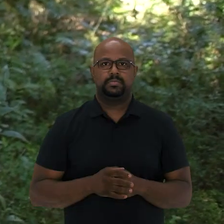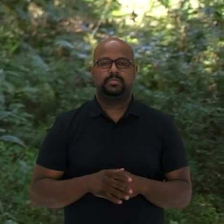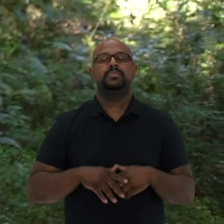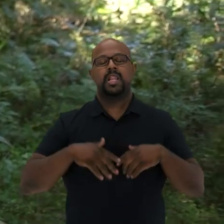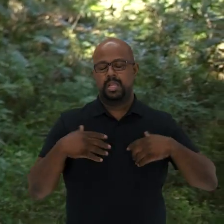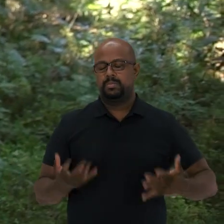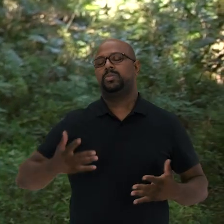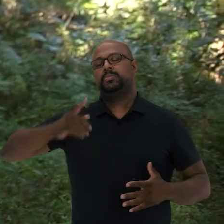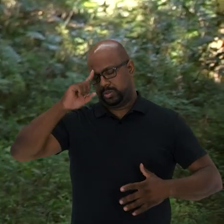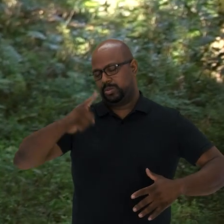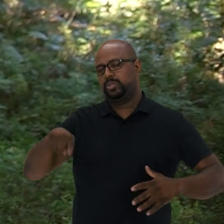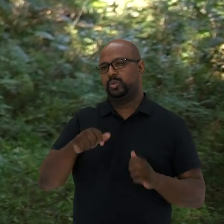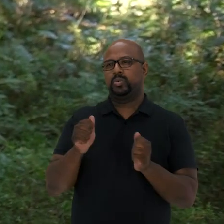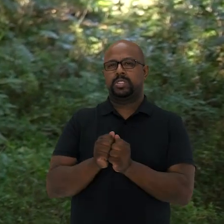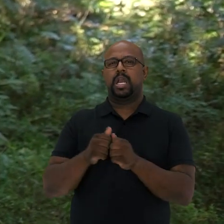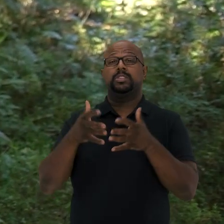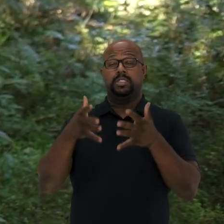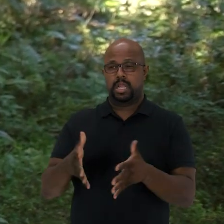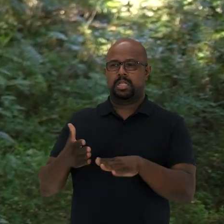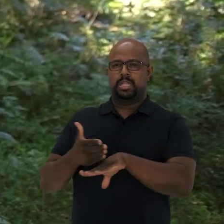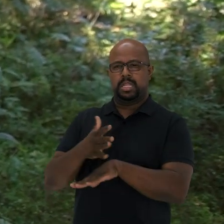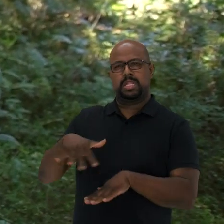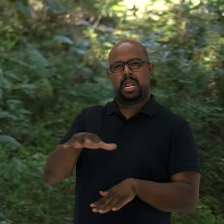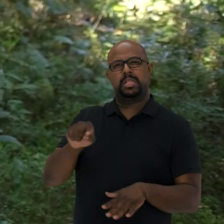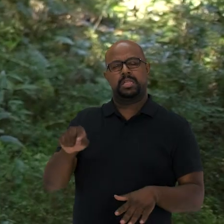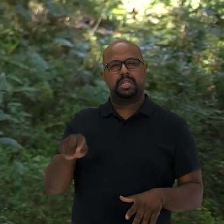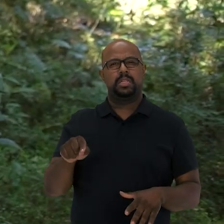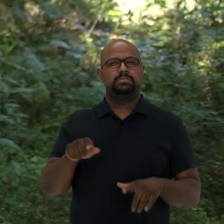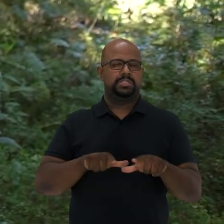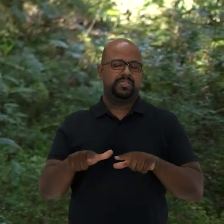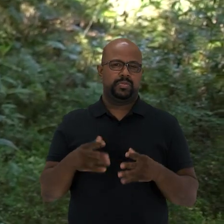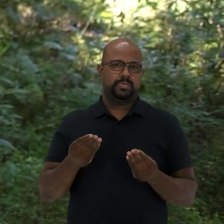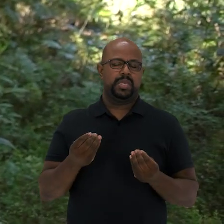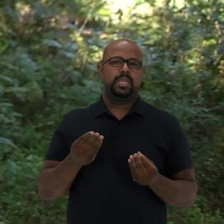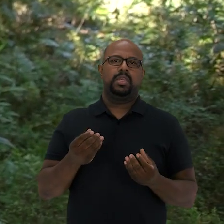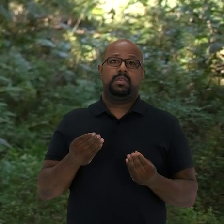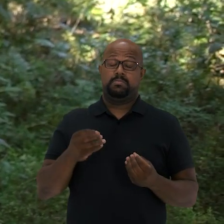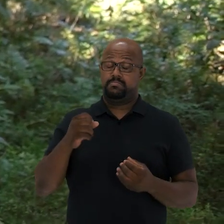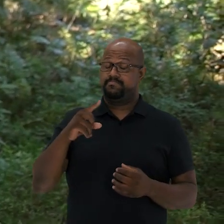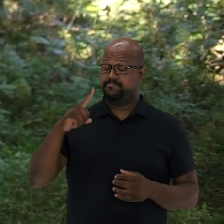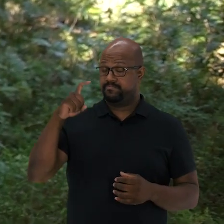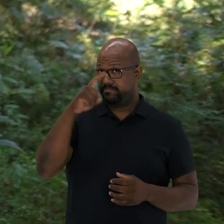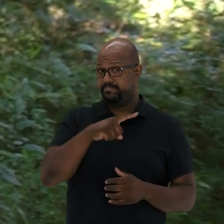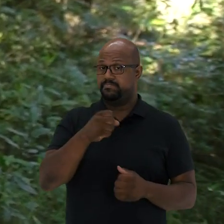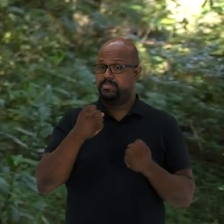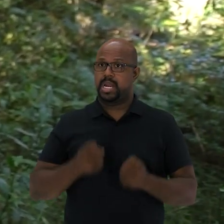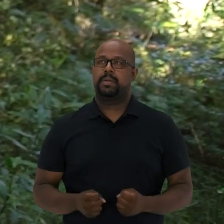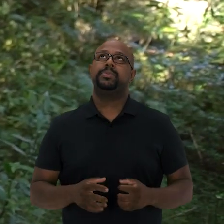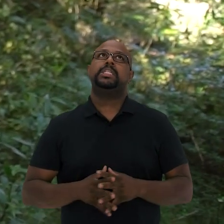E aí depois vocês vão chegar até nas entradas que a gente fez ali, um serviço bem brabo, tá